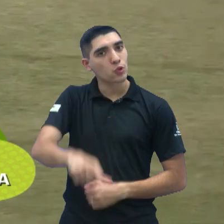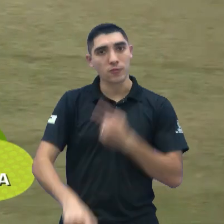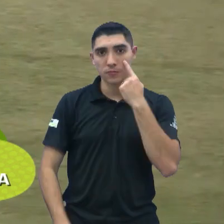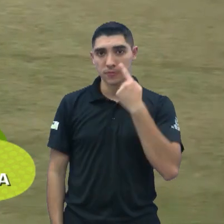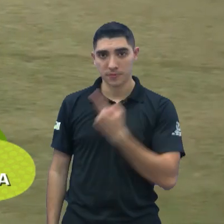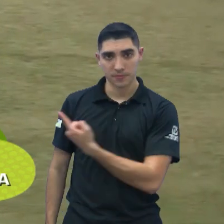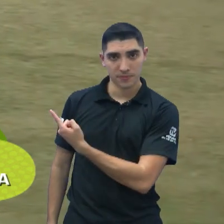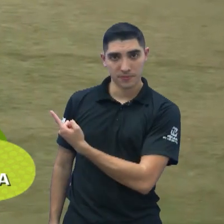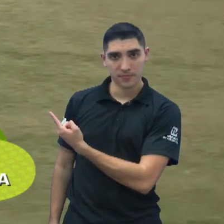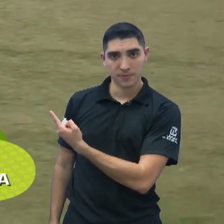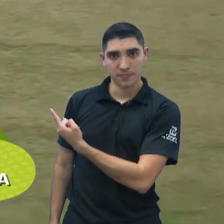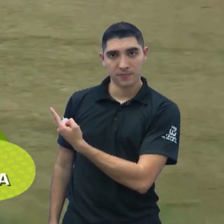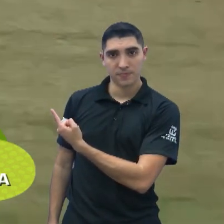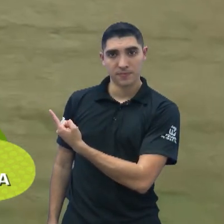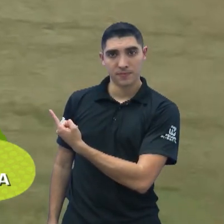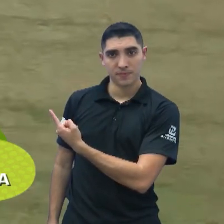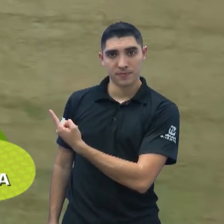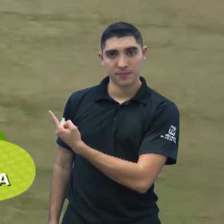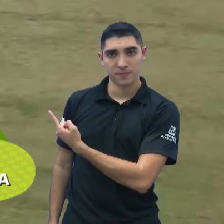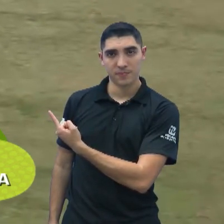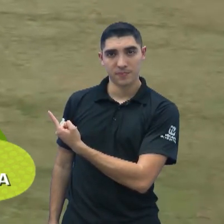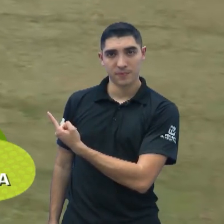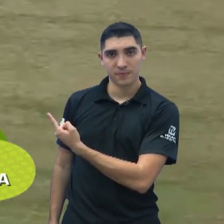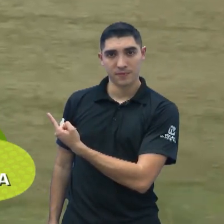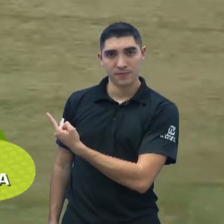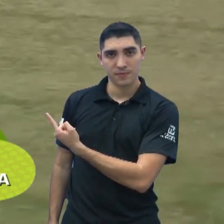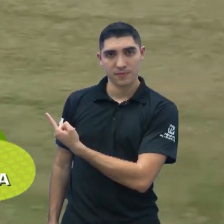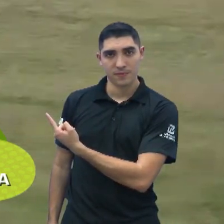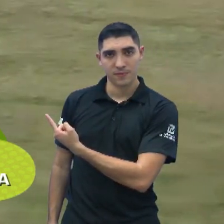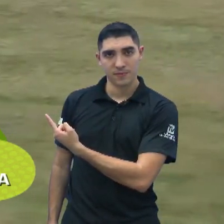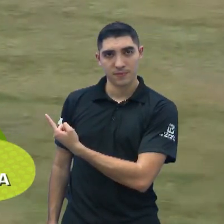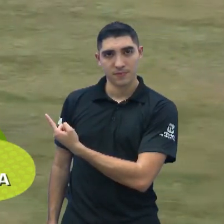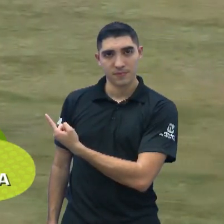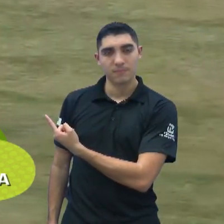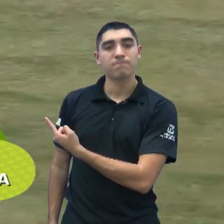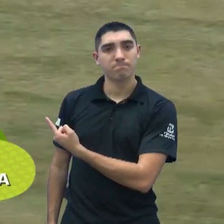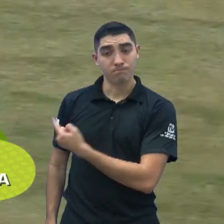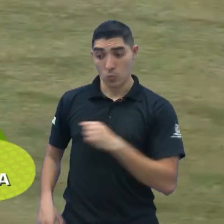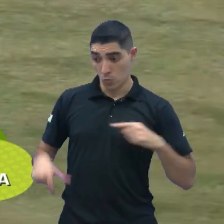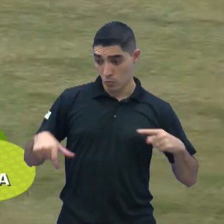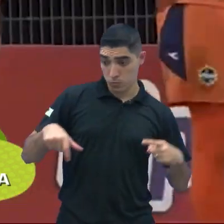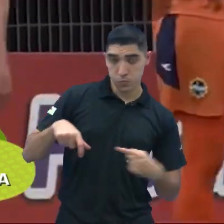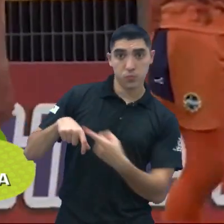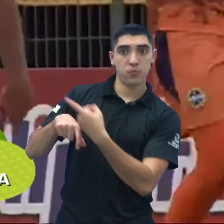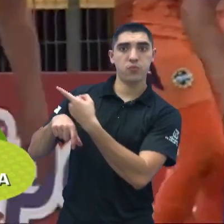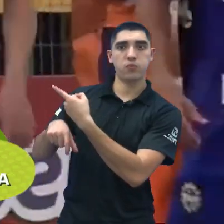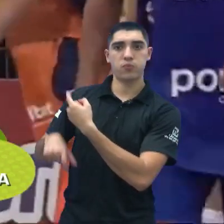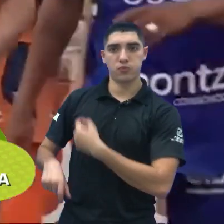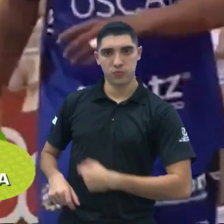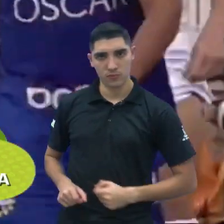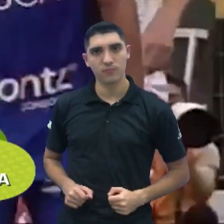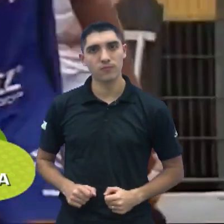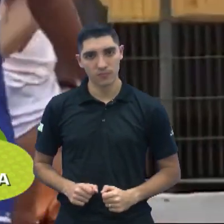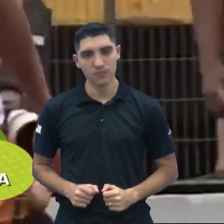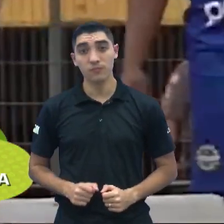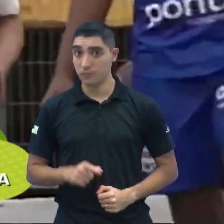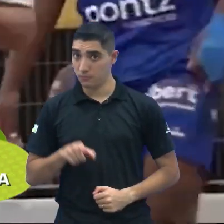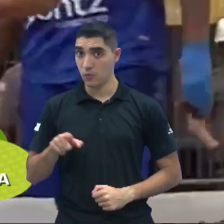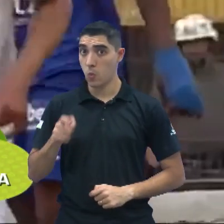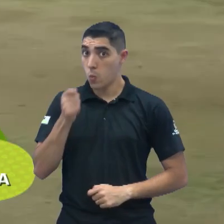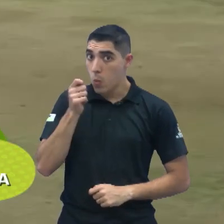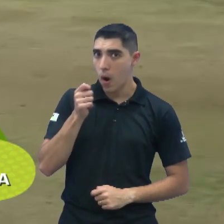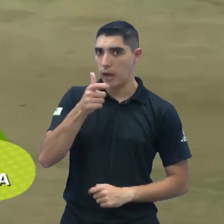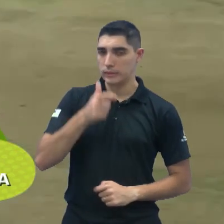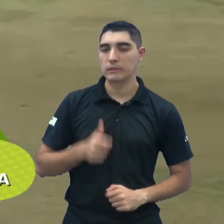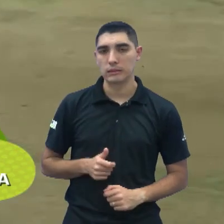afastada, Matheus Prado recebeu fora da área, dominou, ajeitou e mandou a bomba. À esquerda de Gabriel Afonso, passando com perigo na meta do São